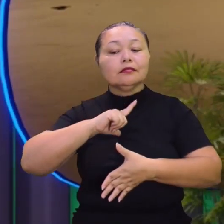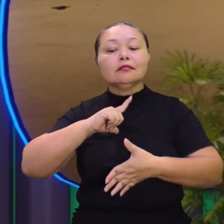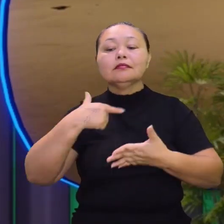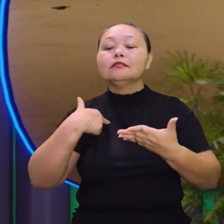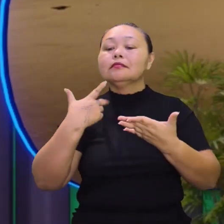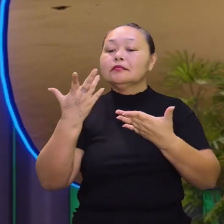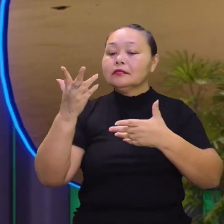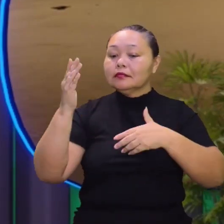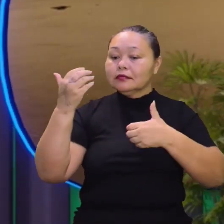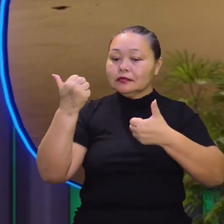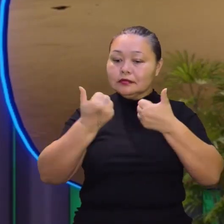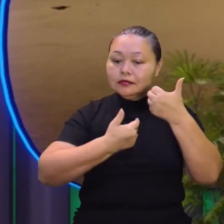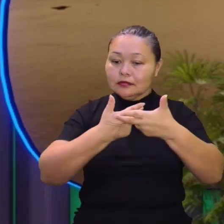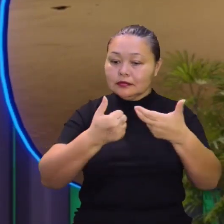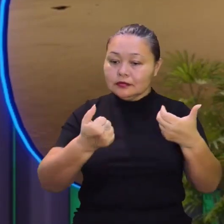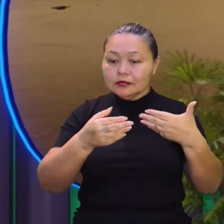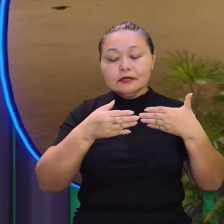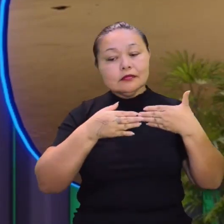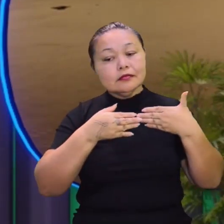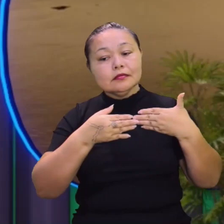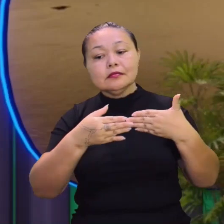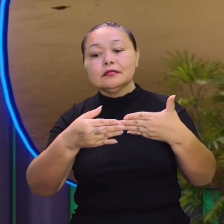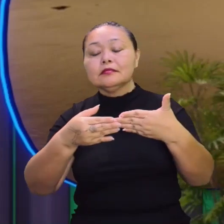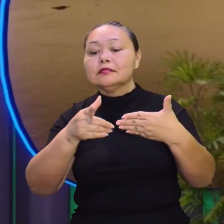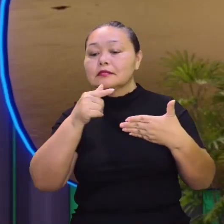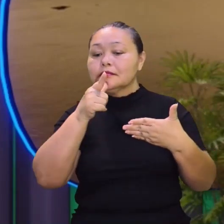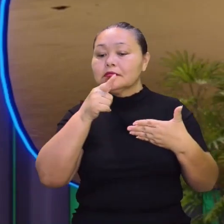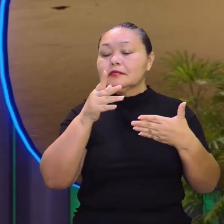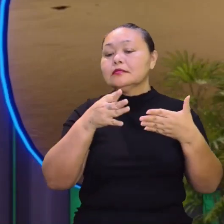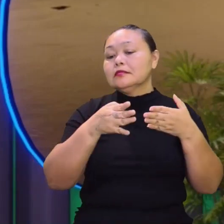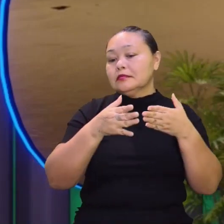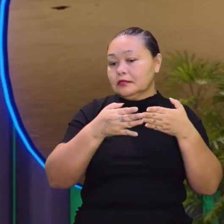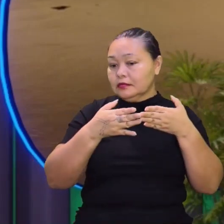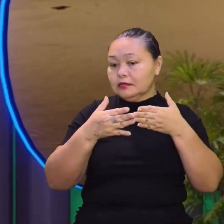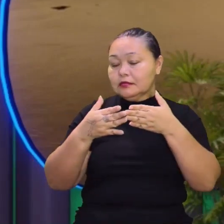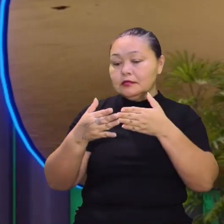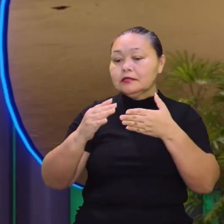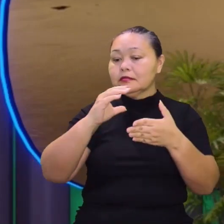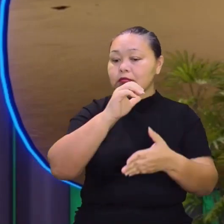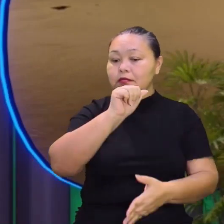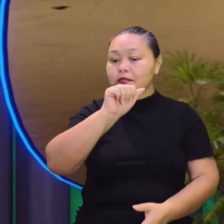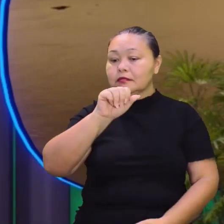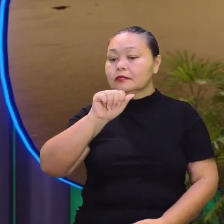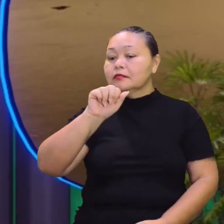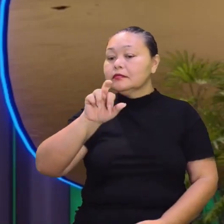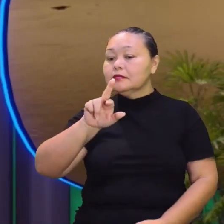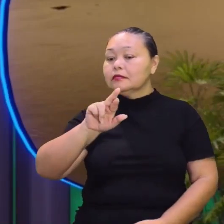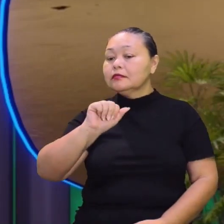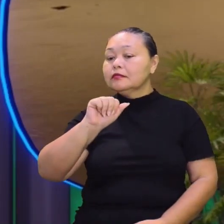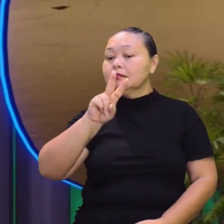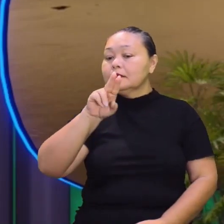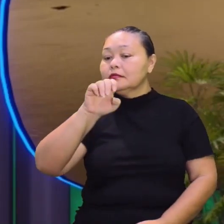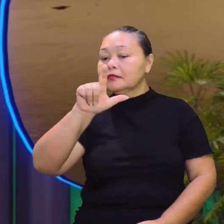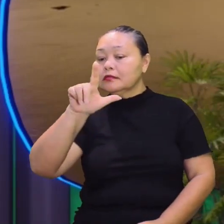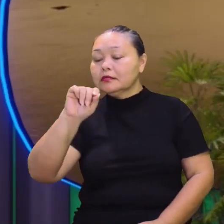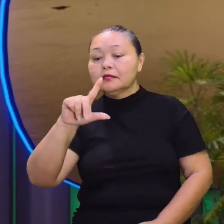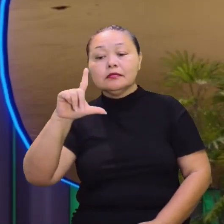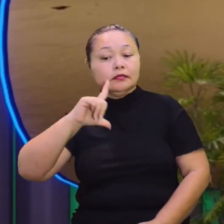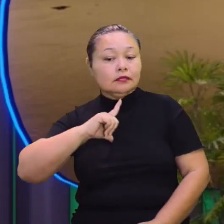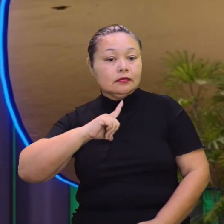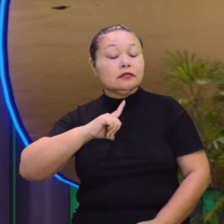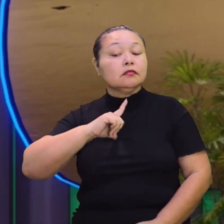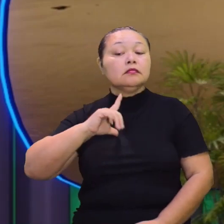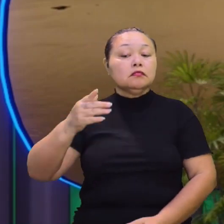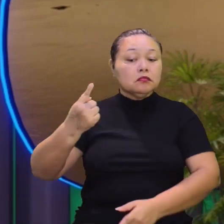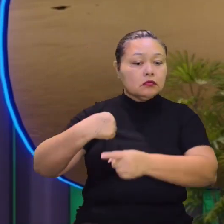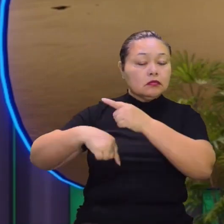transporte marítimo, que era realizado aí pelas caravelas. Então, esse transporte hidroviário está